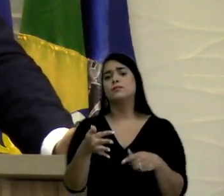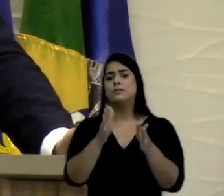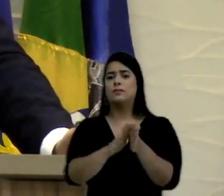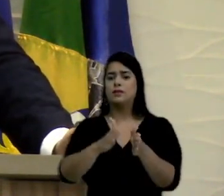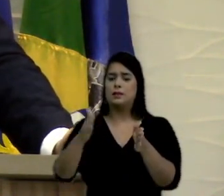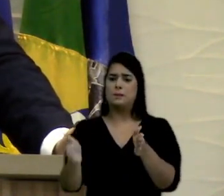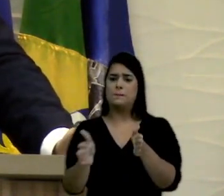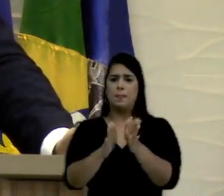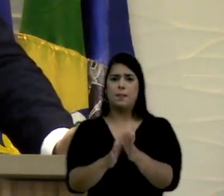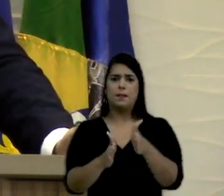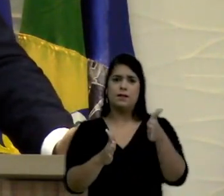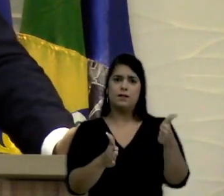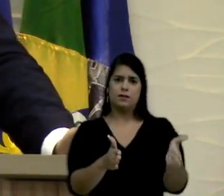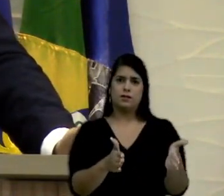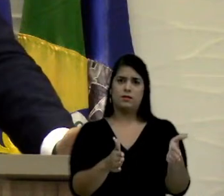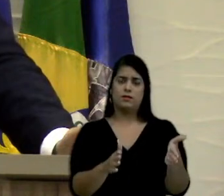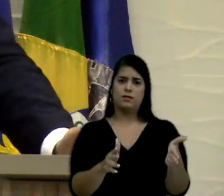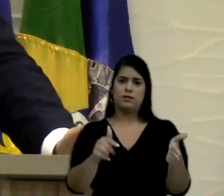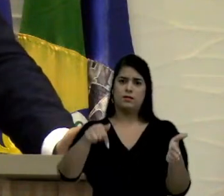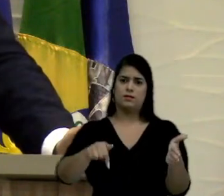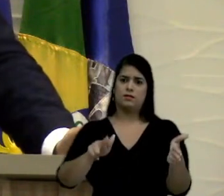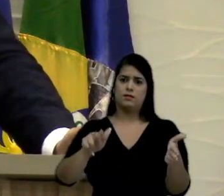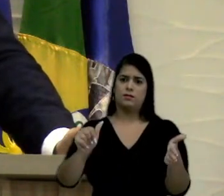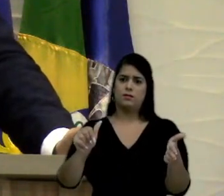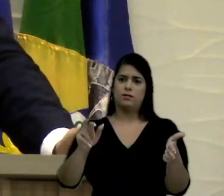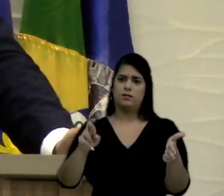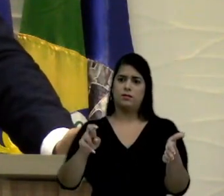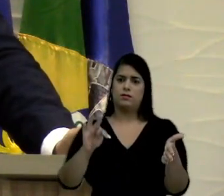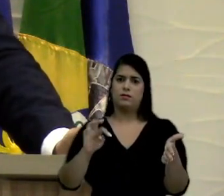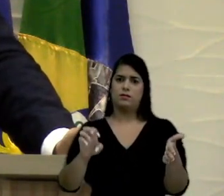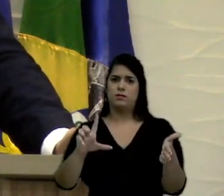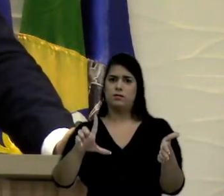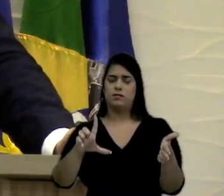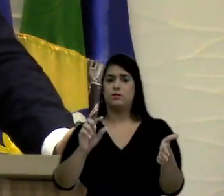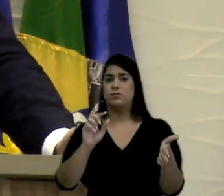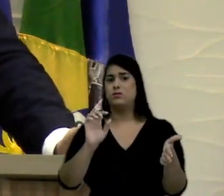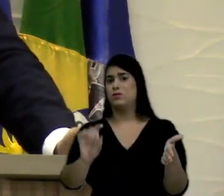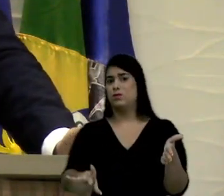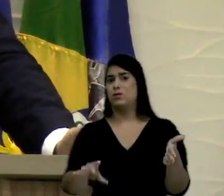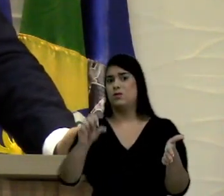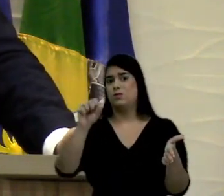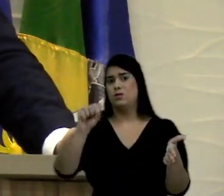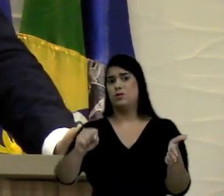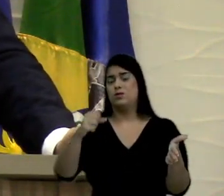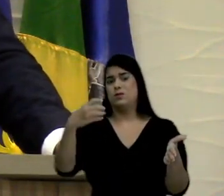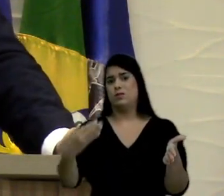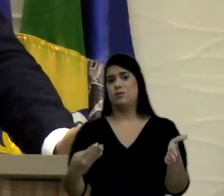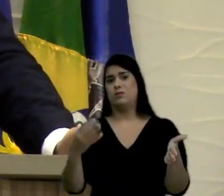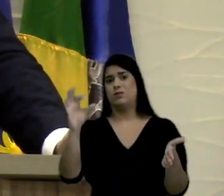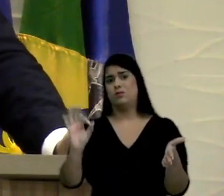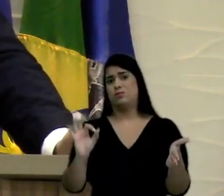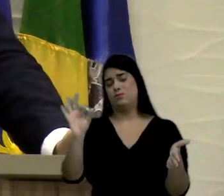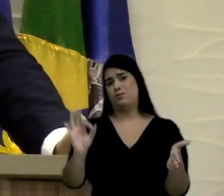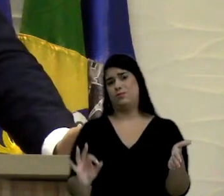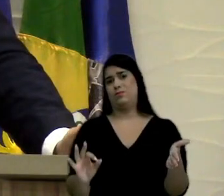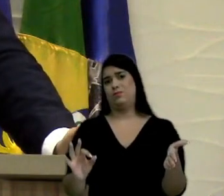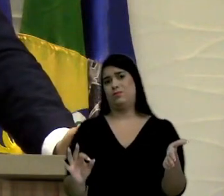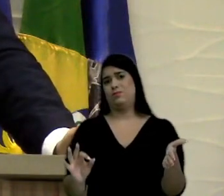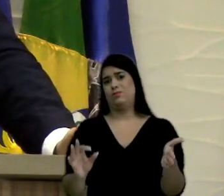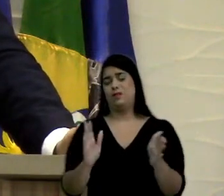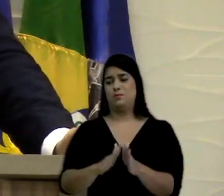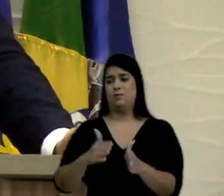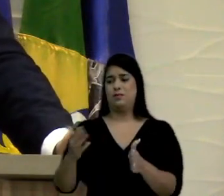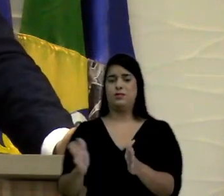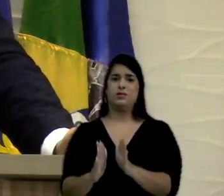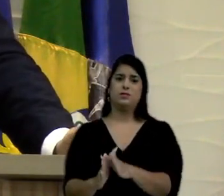quartel já se computa apenas 84% dessa água que chega para vi até São Bento do Una E no meio do caminho se